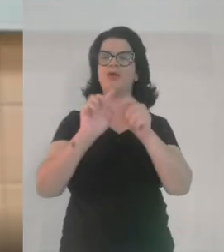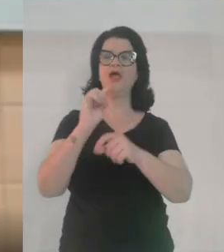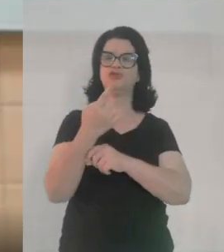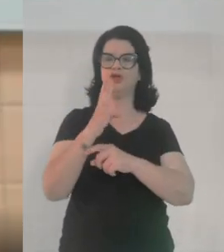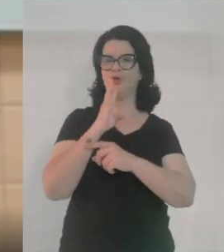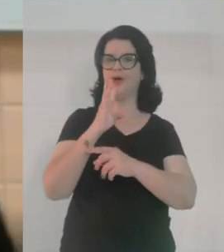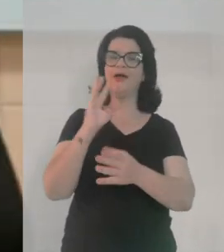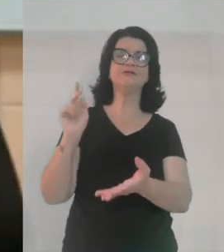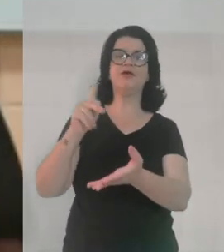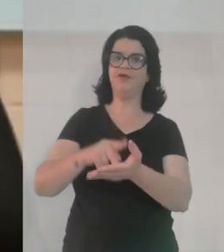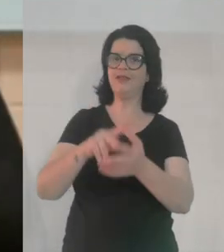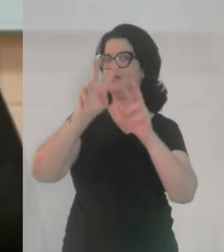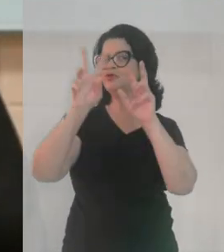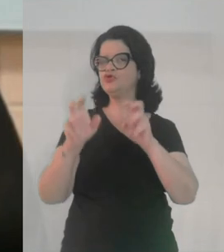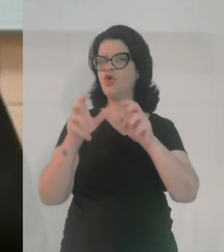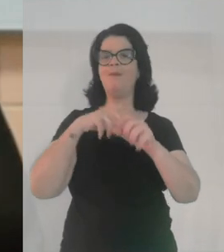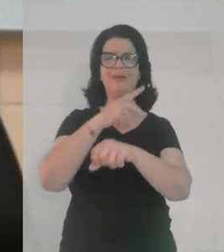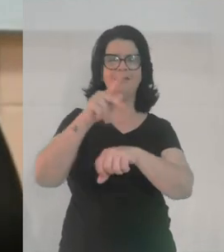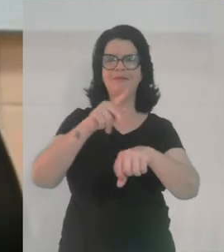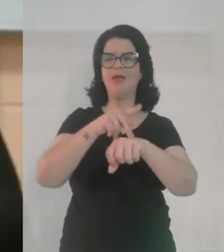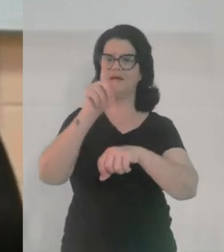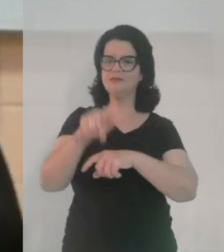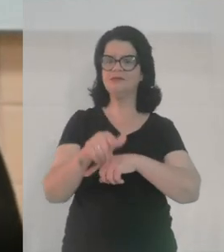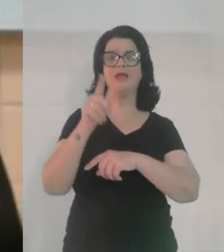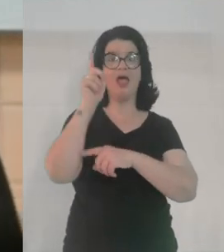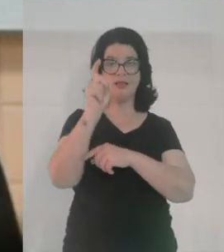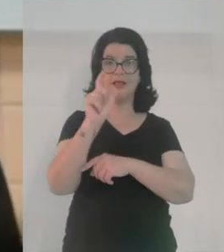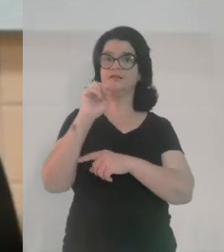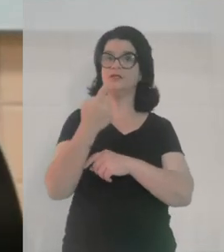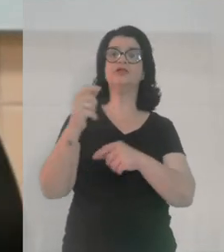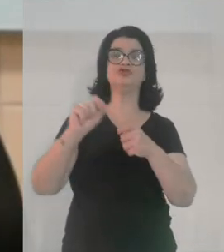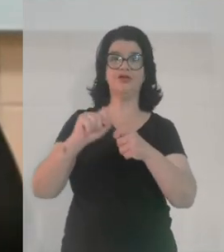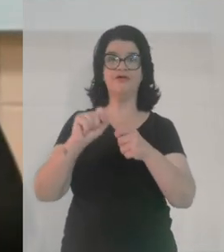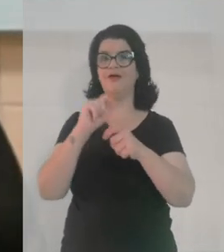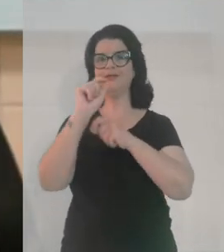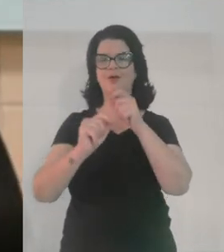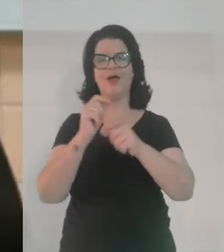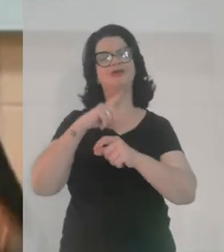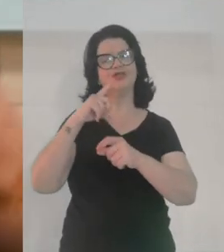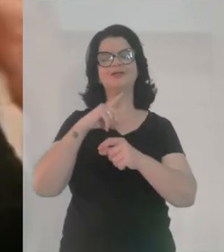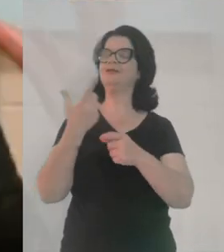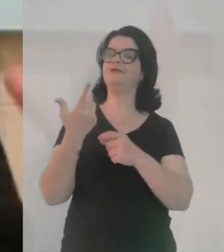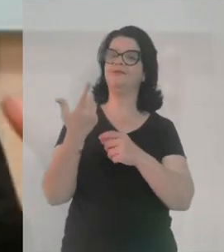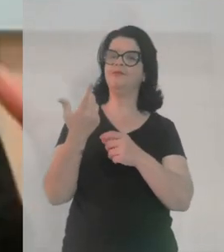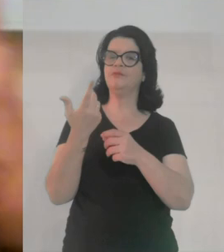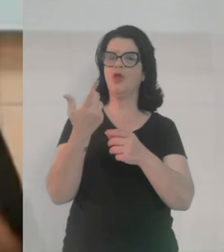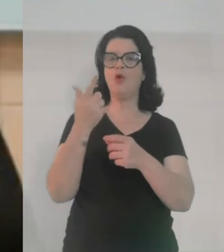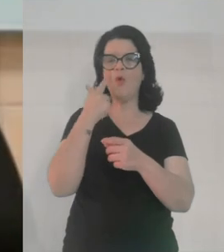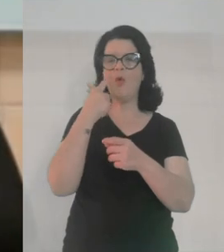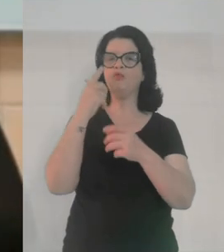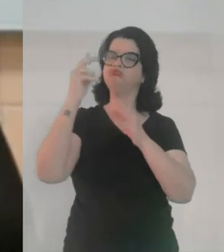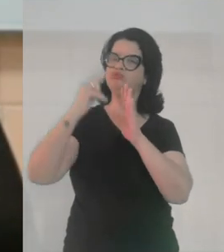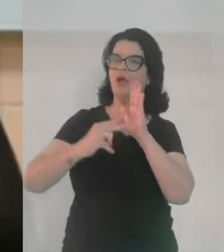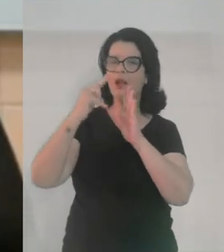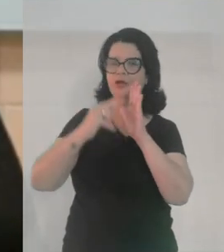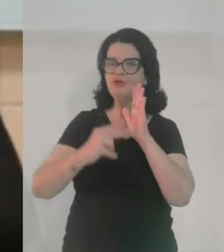gente sabe, na verdade, sobre esses países? É interessante a gente fazer, né? A gente ter um abanico, um leque